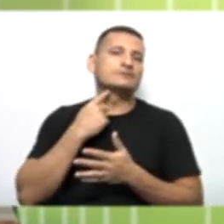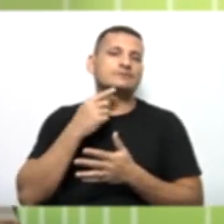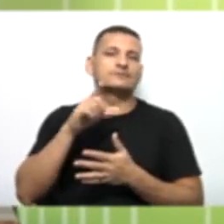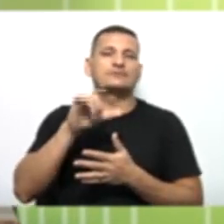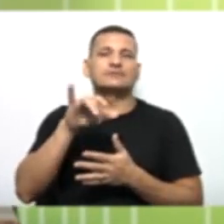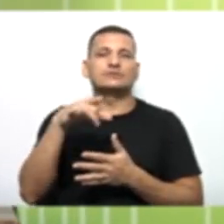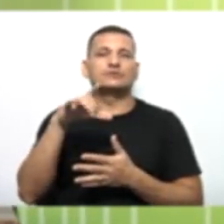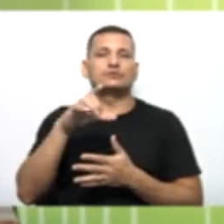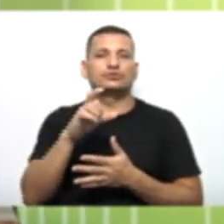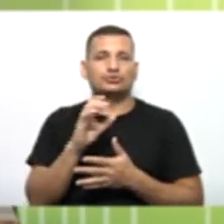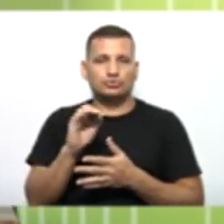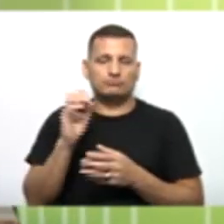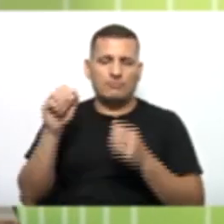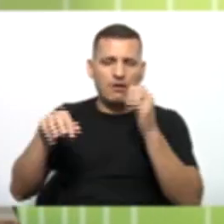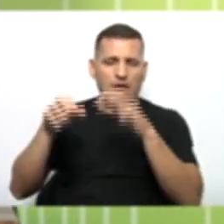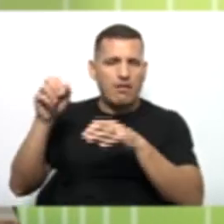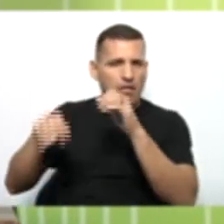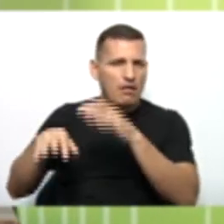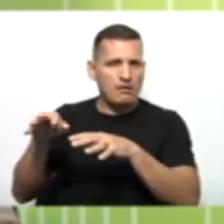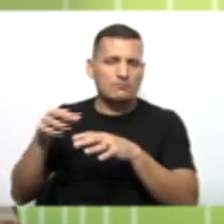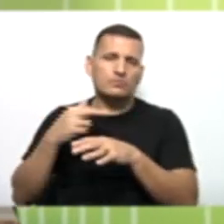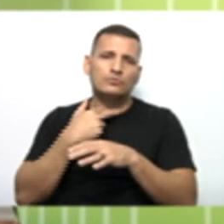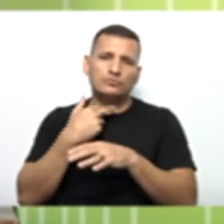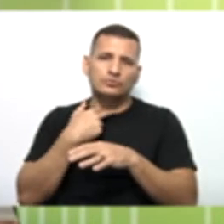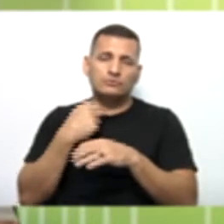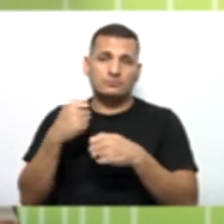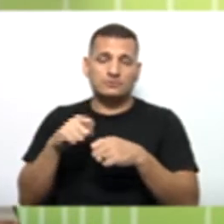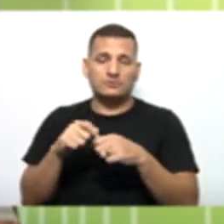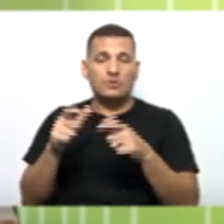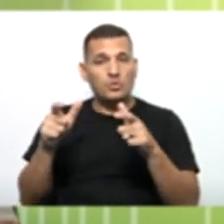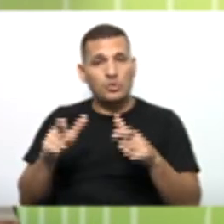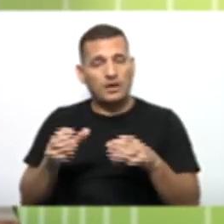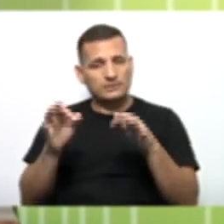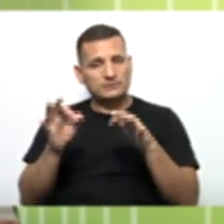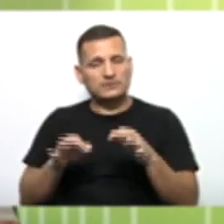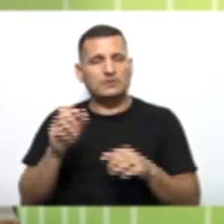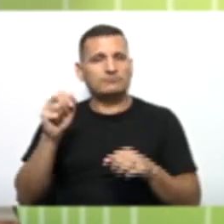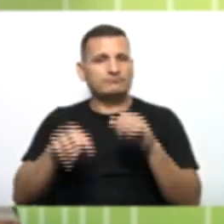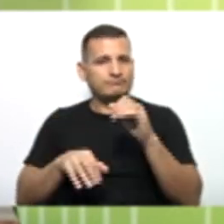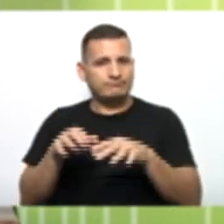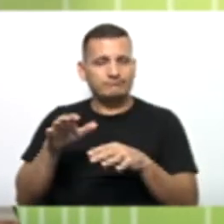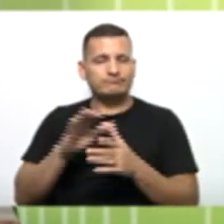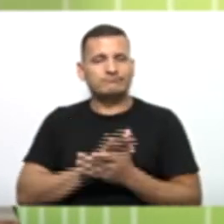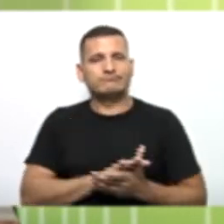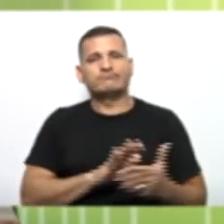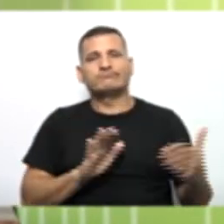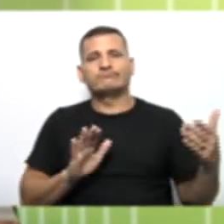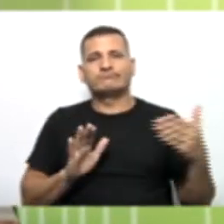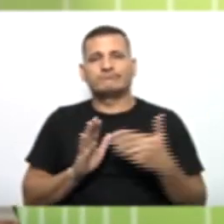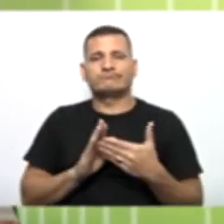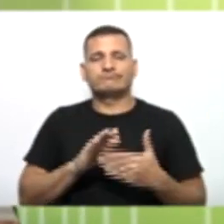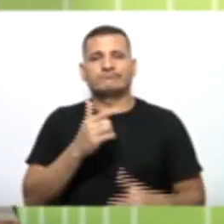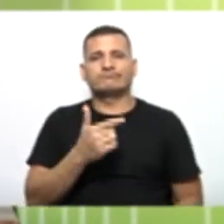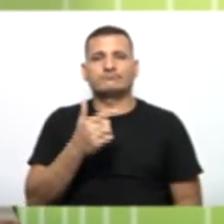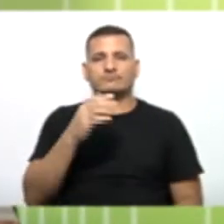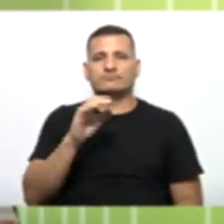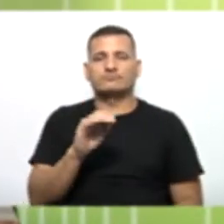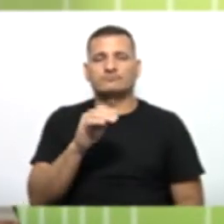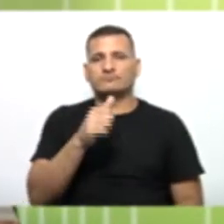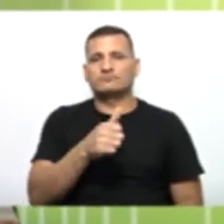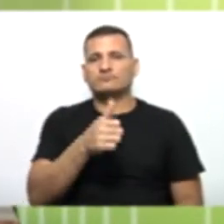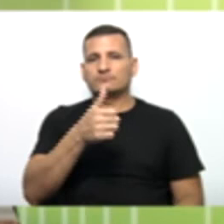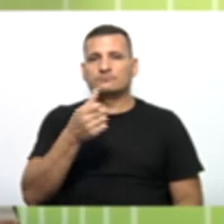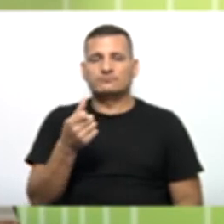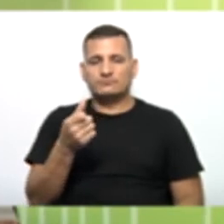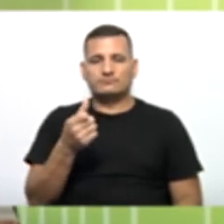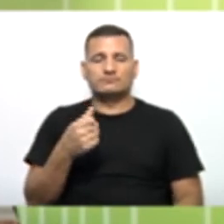nos municípios brasileiros devia ter um descarte correto. Chegamos em 2016, a grande maioria